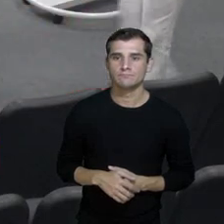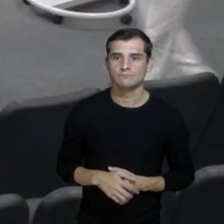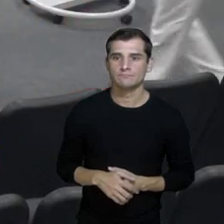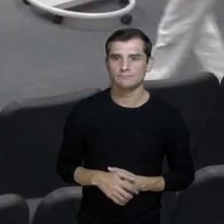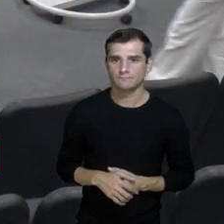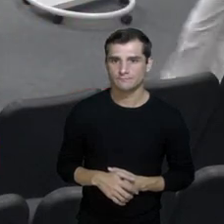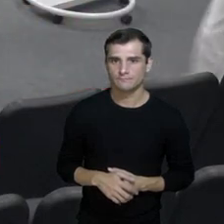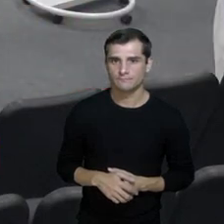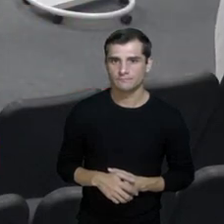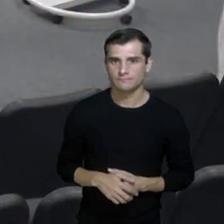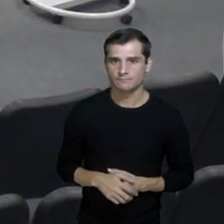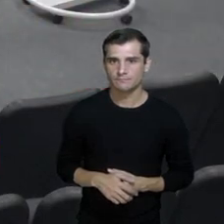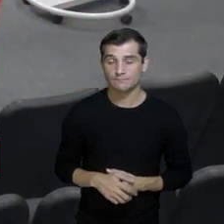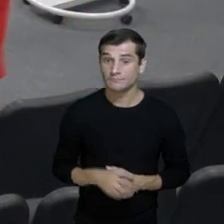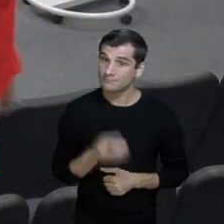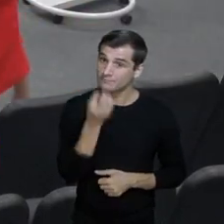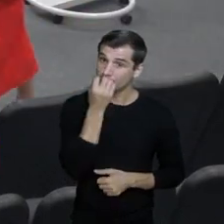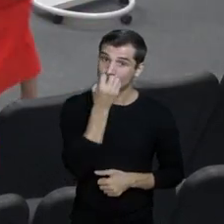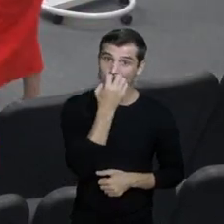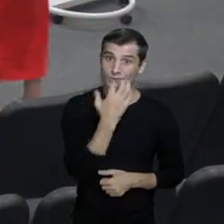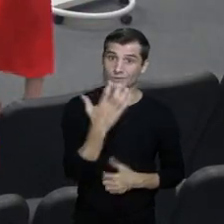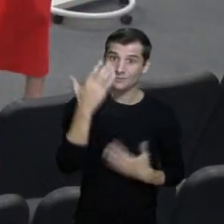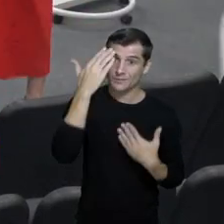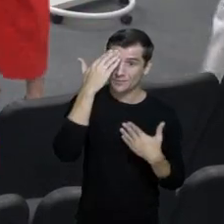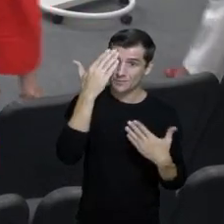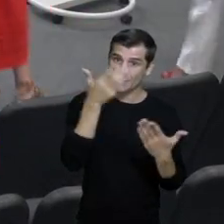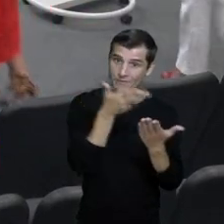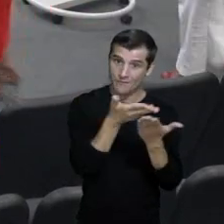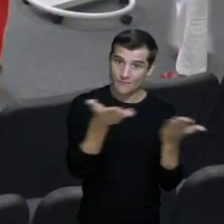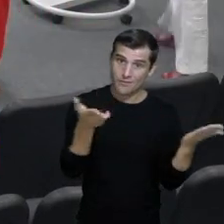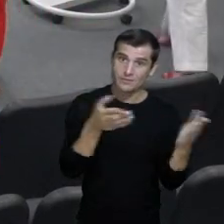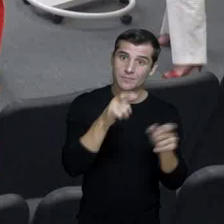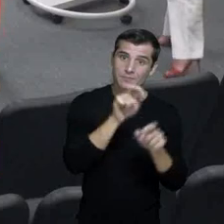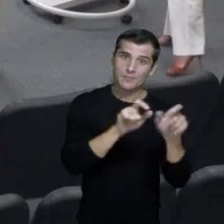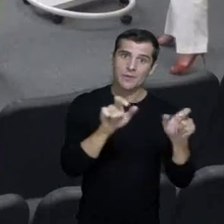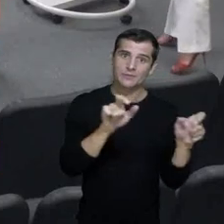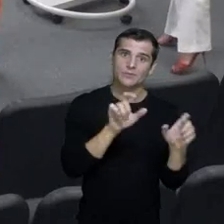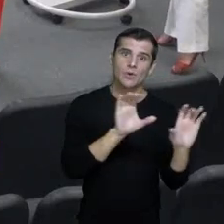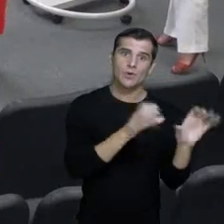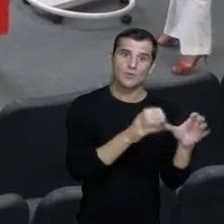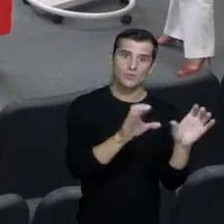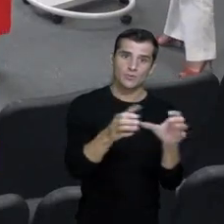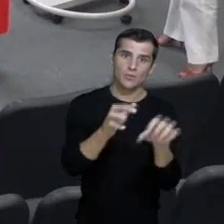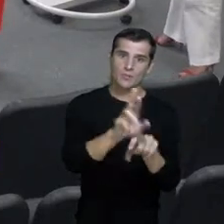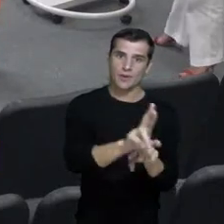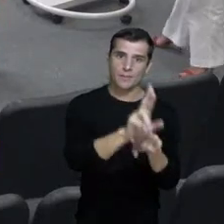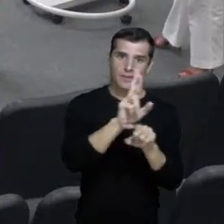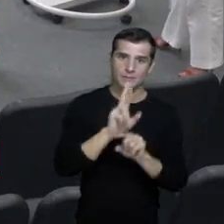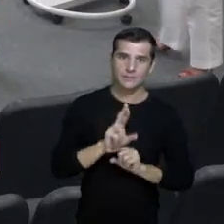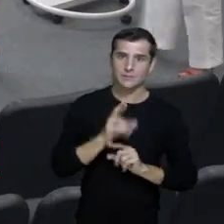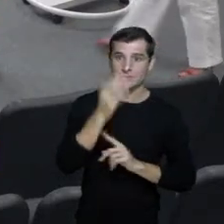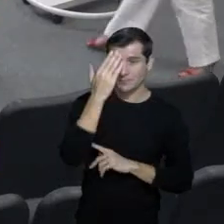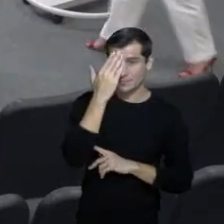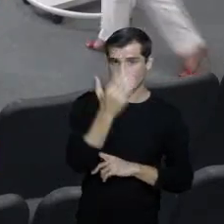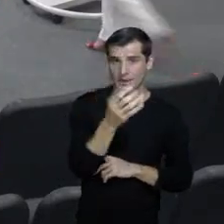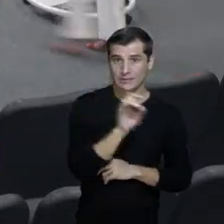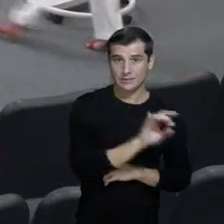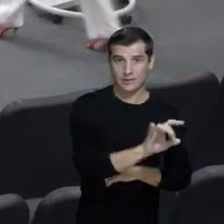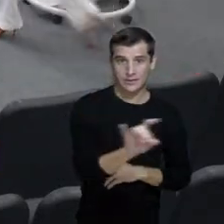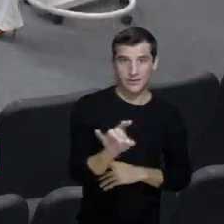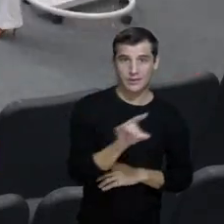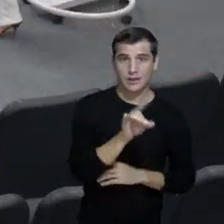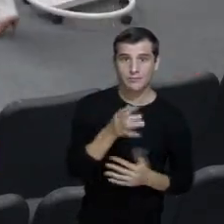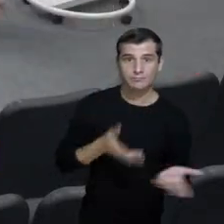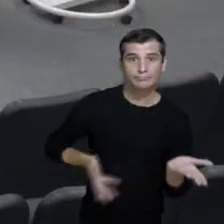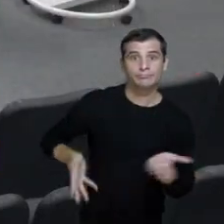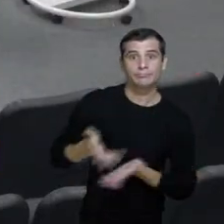corretamente muito bom muito obrigada aos nossos representantes aqui dos grupos né Obrigada a cada um de vocês pelas contribuições eh a gente